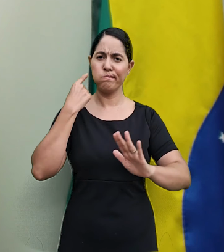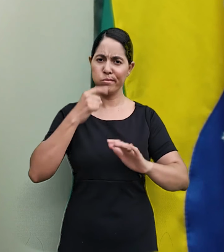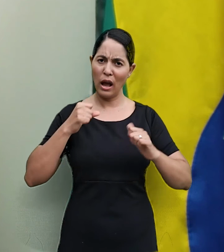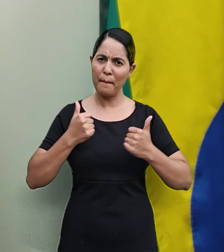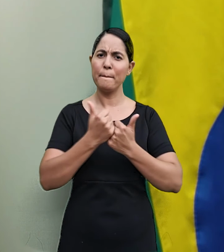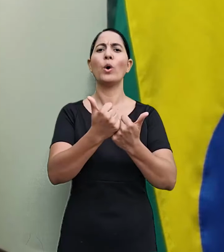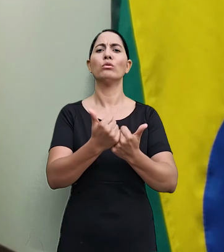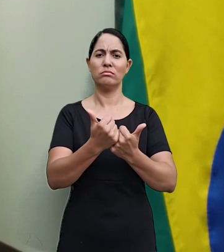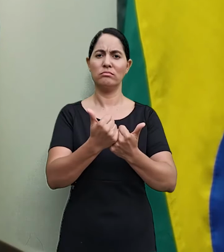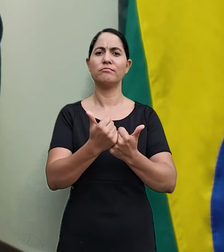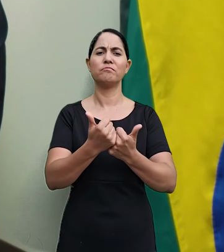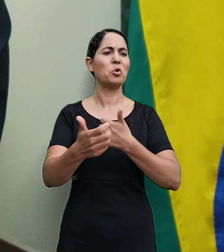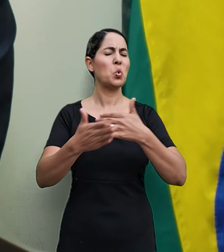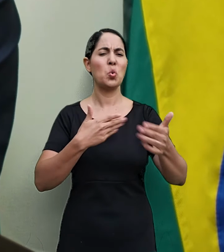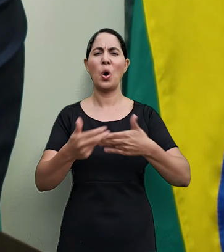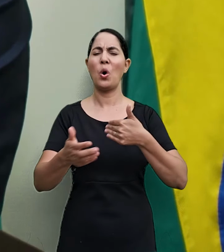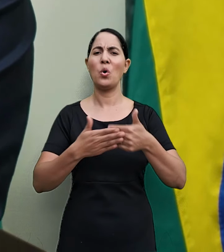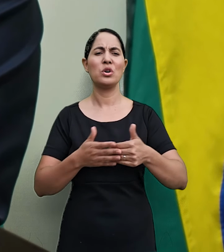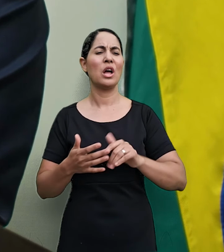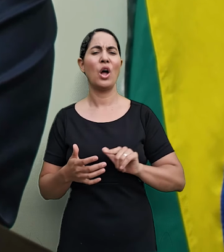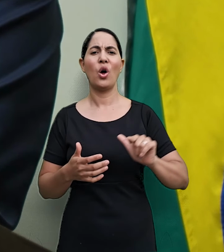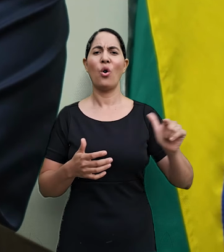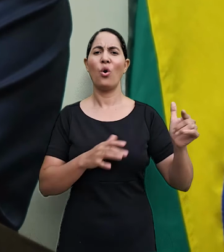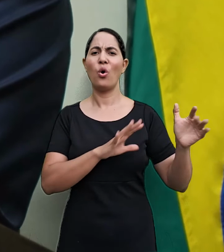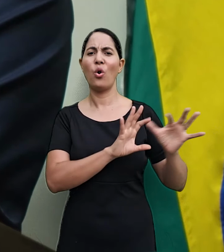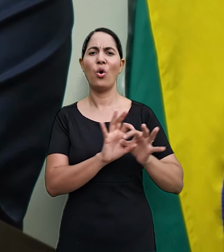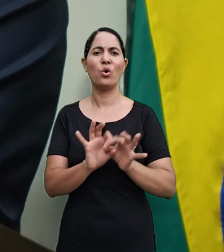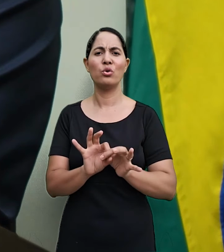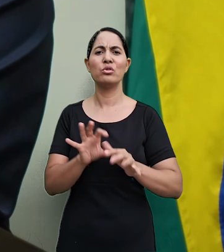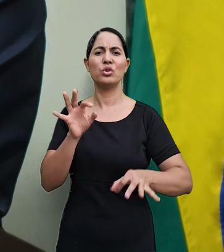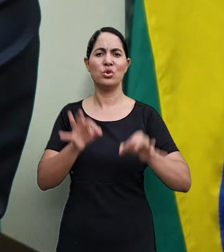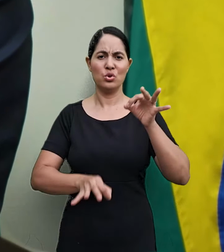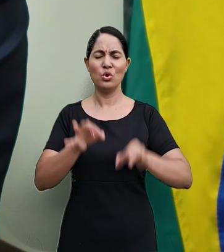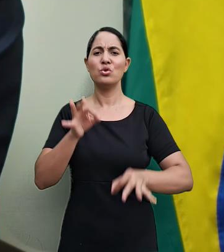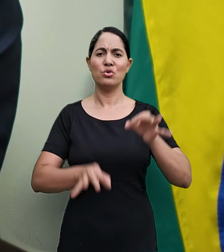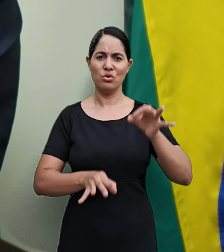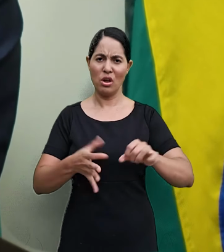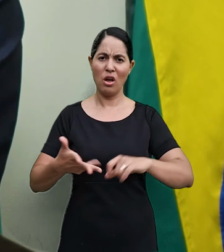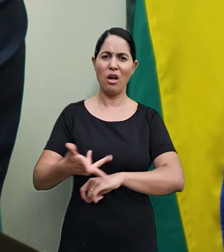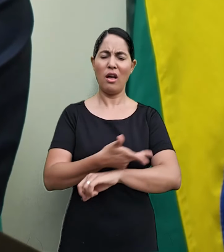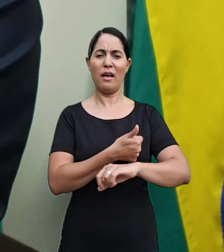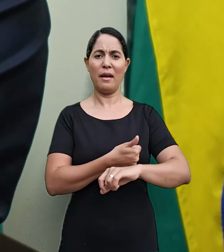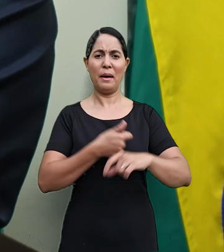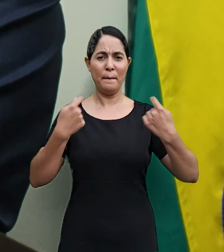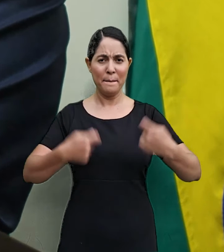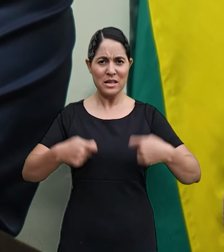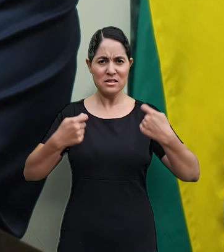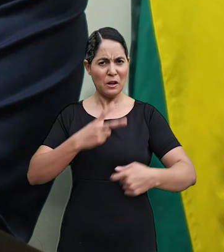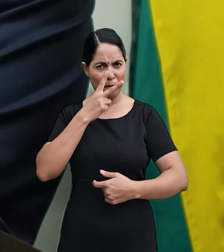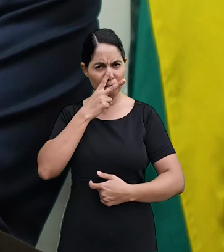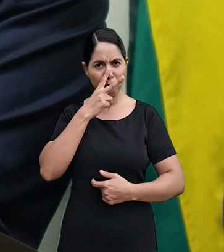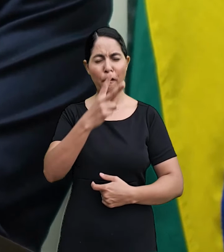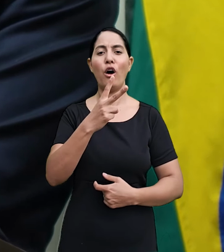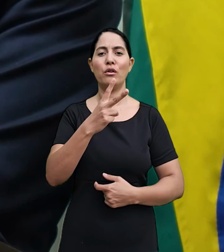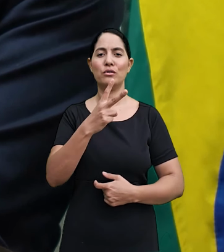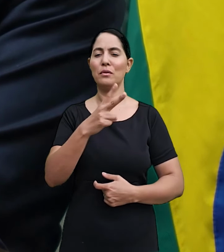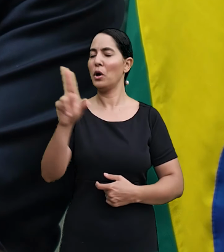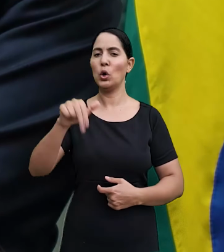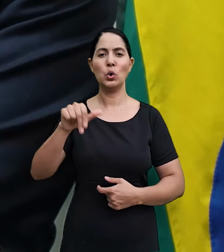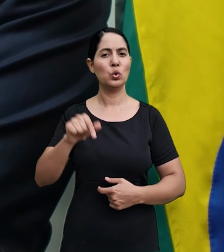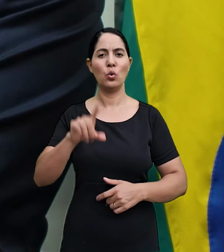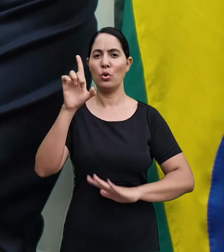da advocacia. Qualquer proposta de aprimoramento do sistema de justiça deve fortalecer e jamais